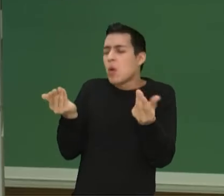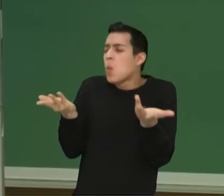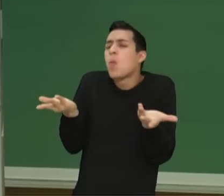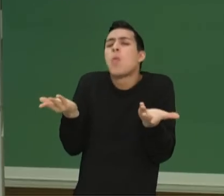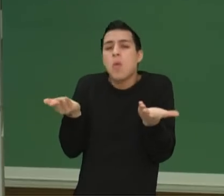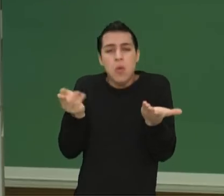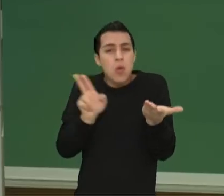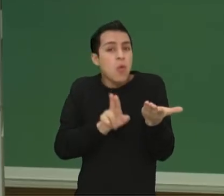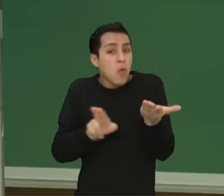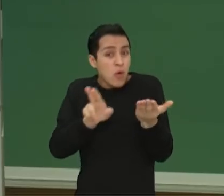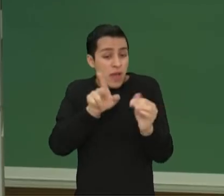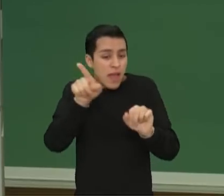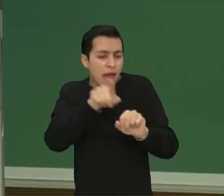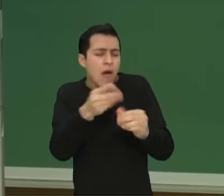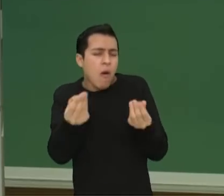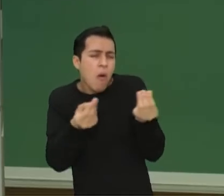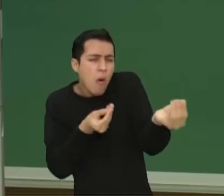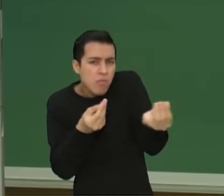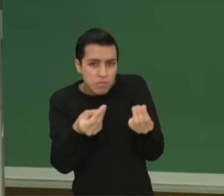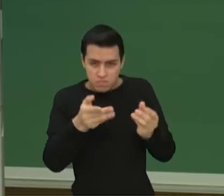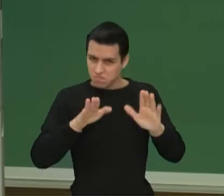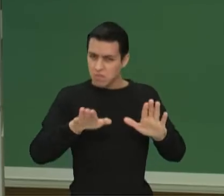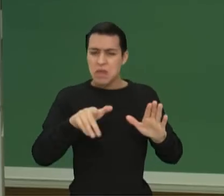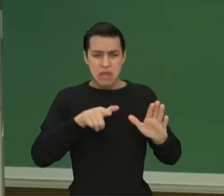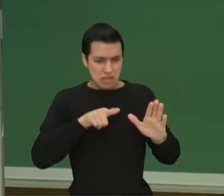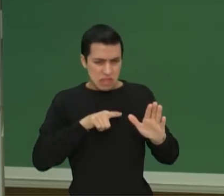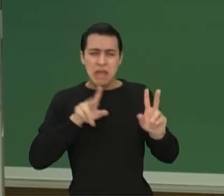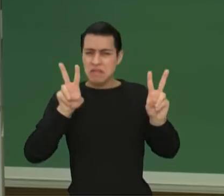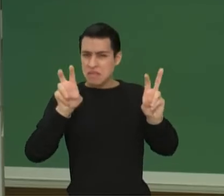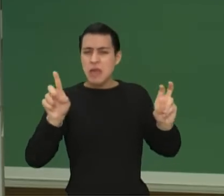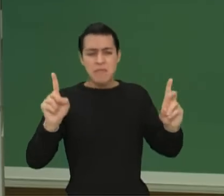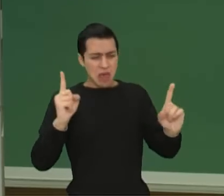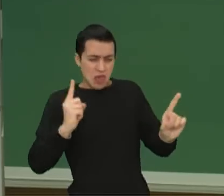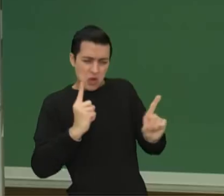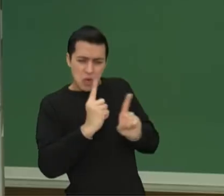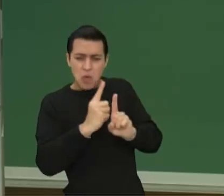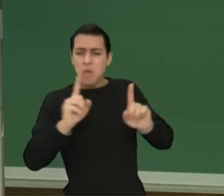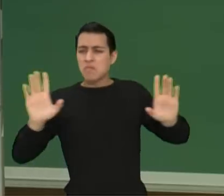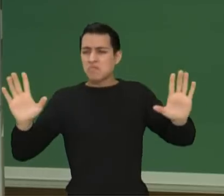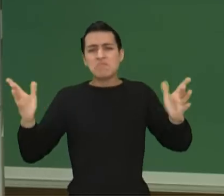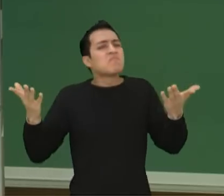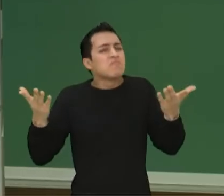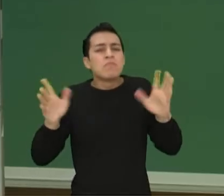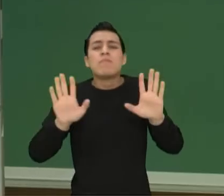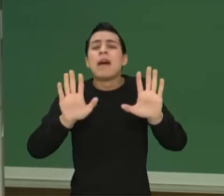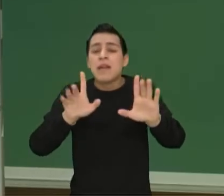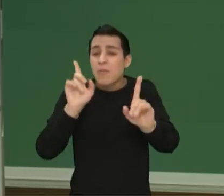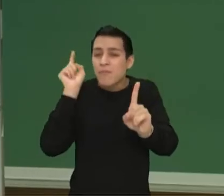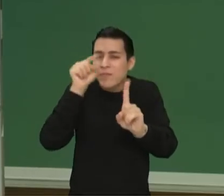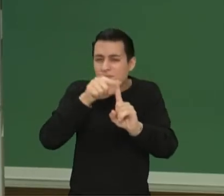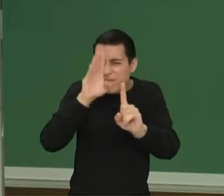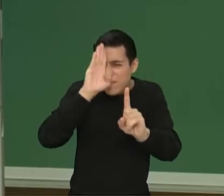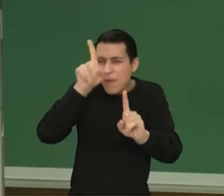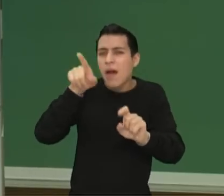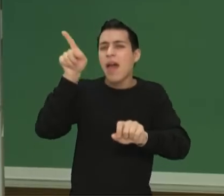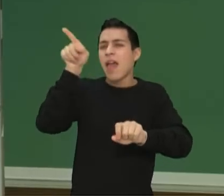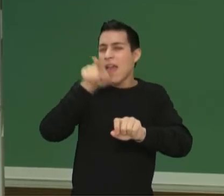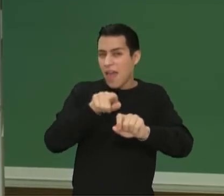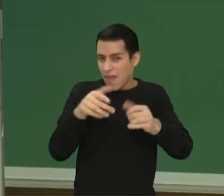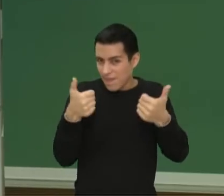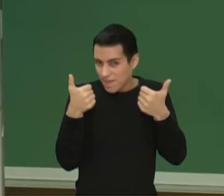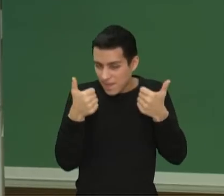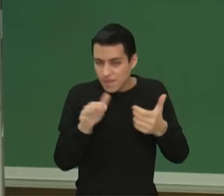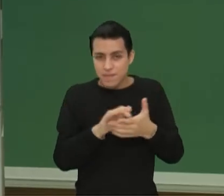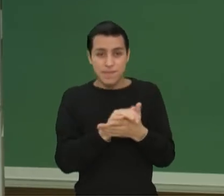o emprego da crase. Tem a questão do encontro? Tem, mas a finalidade é a crase. Exercício